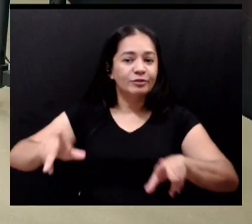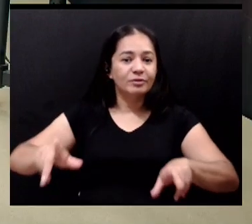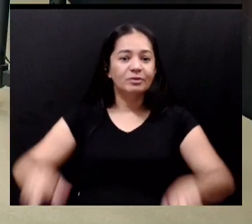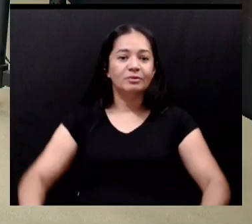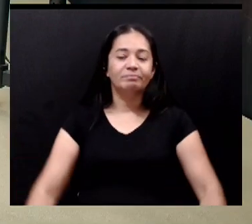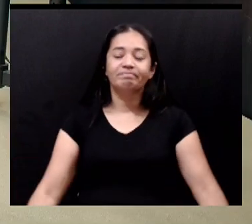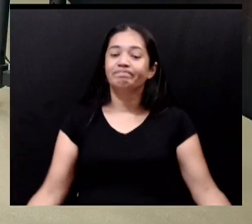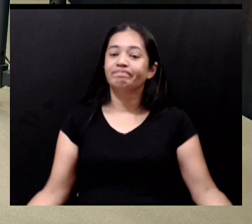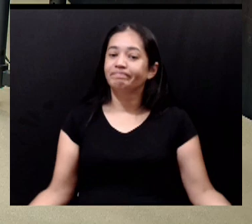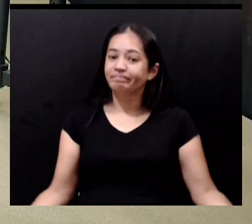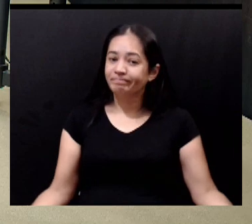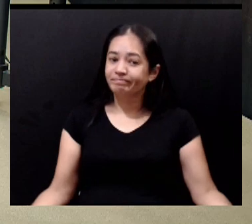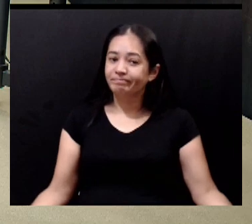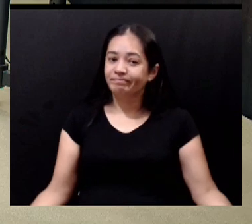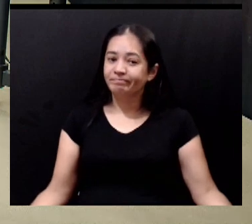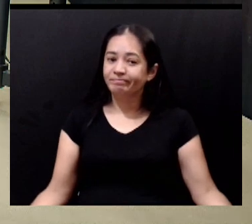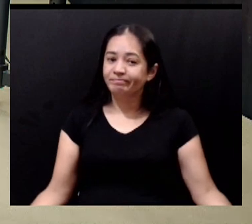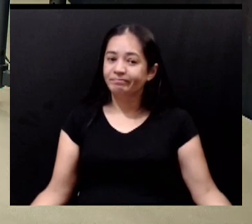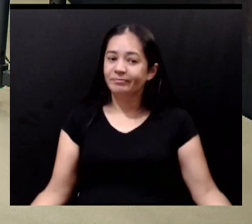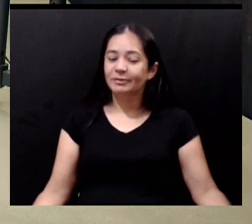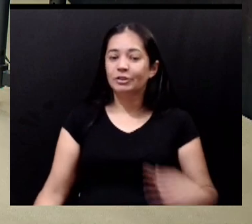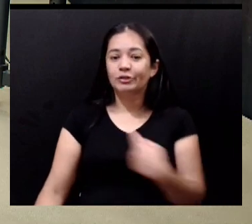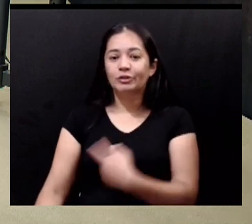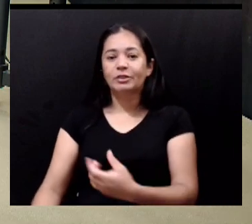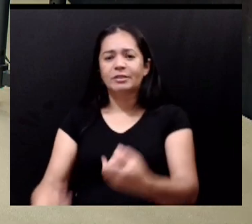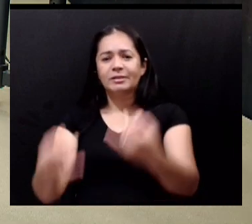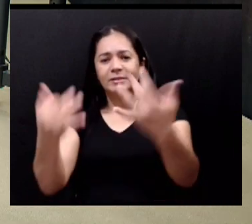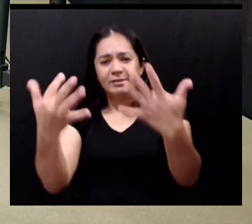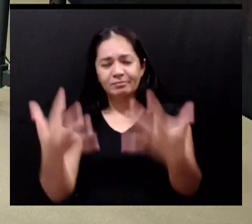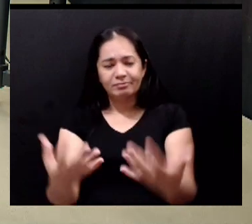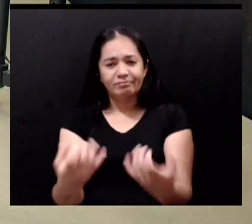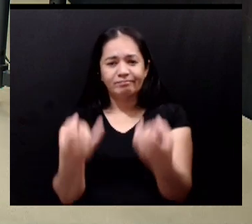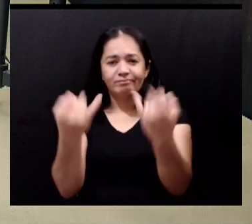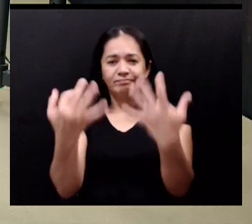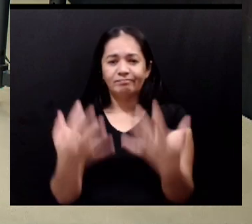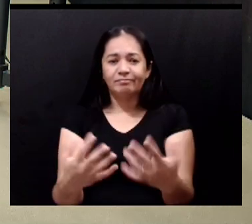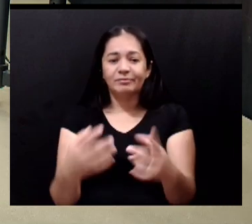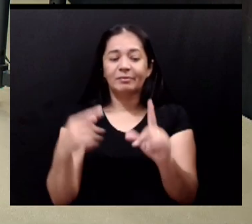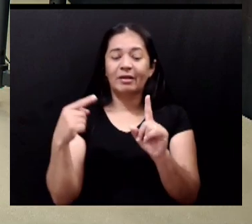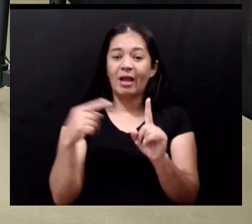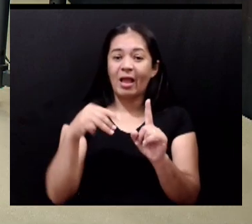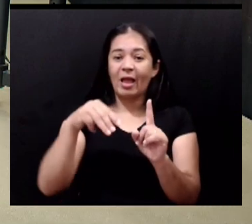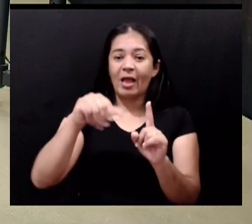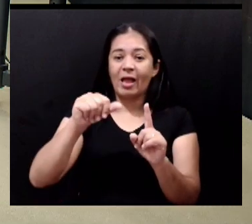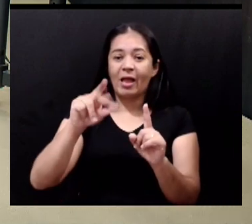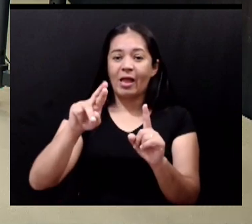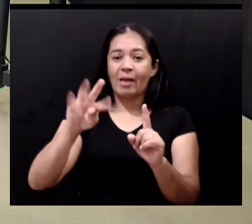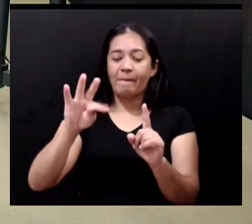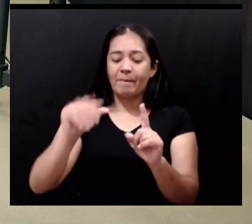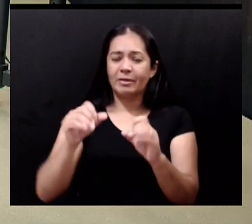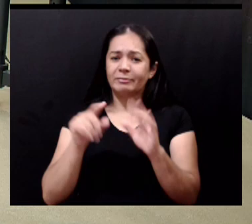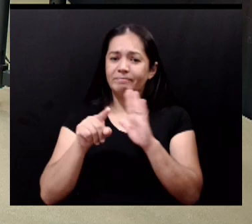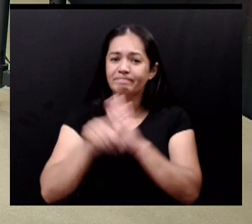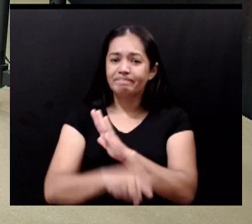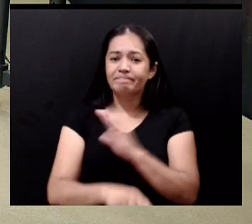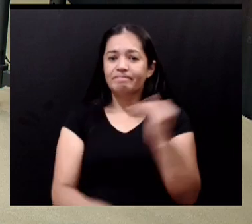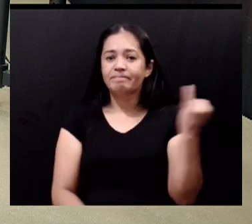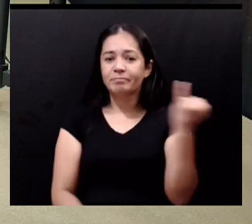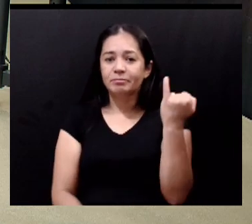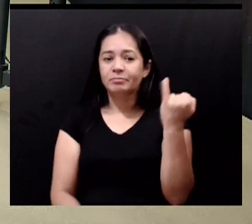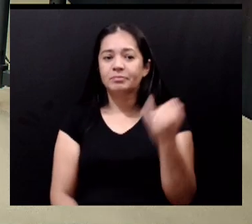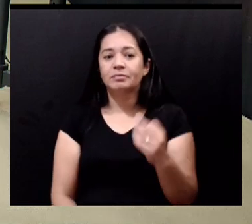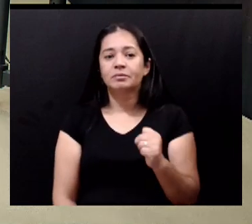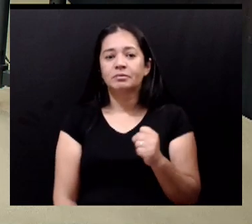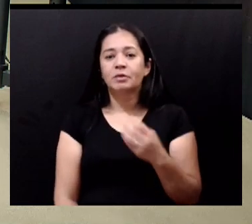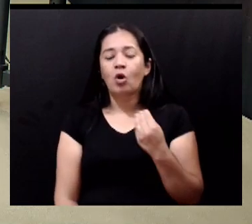né, Júlia, a gente falando sobre isso, e a Marta trazendo essa pergunta, que é muito importante, a resposta